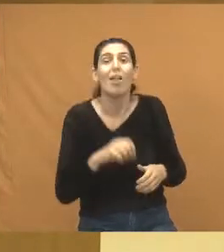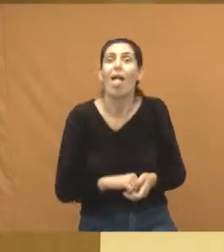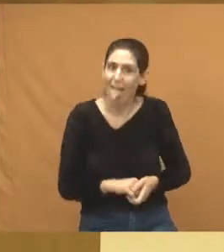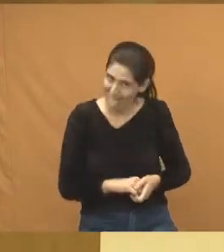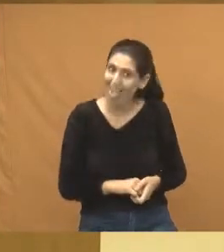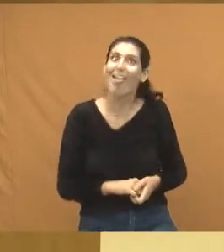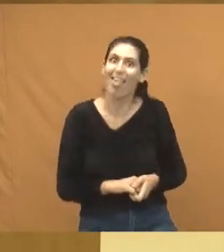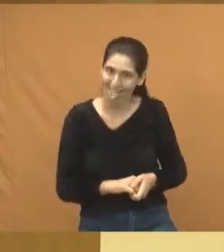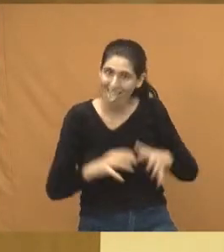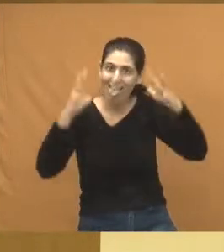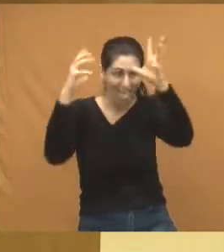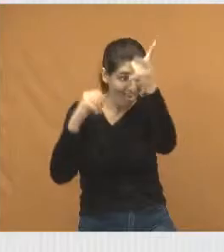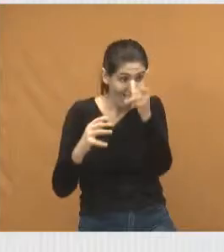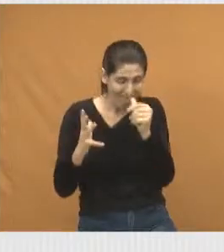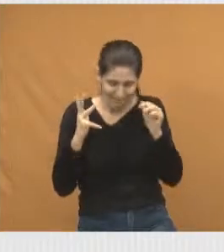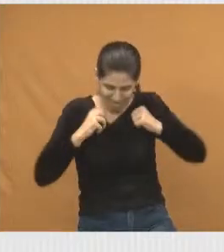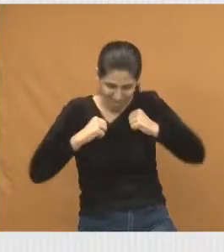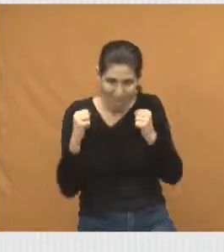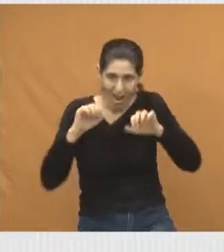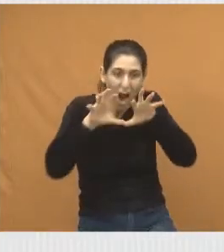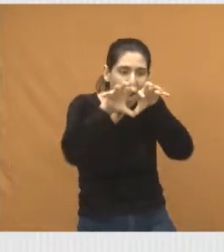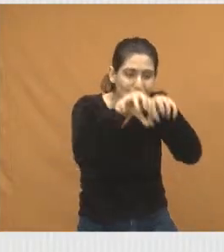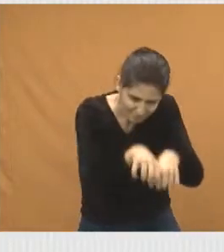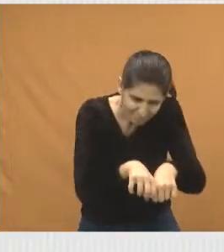conseguem consumir. Por favor, roda o vídeo.